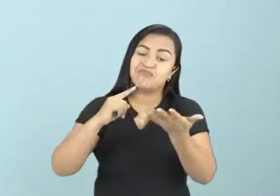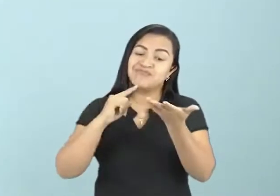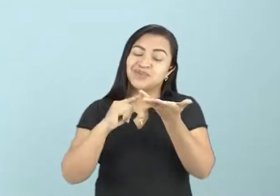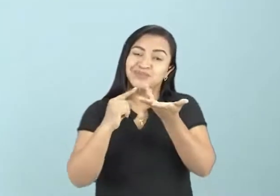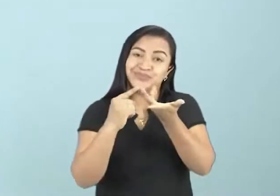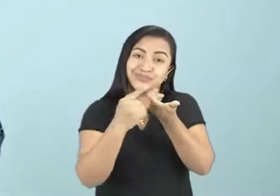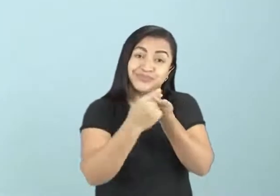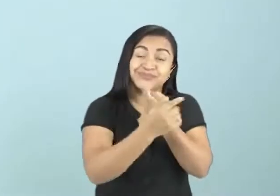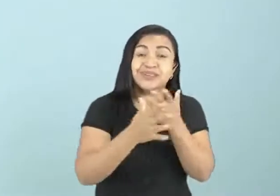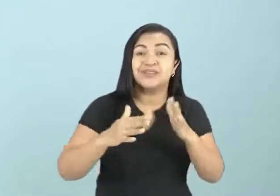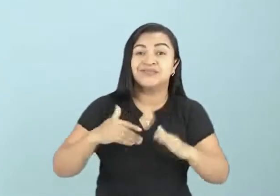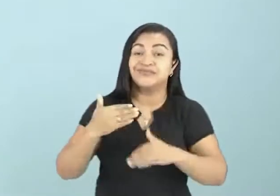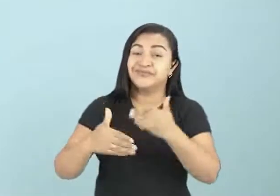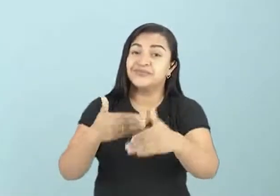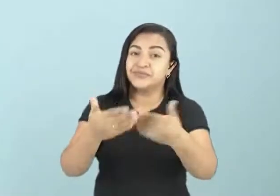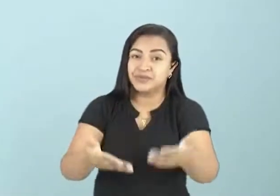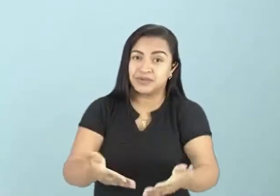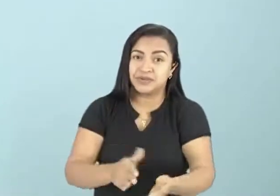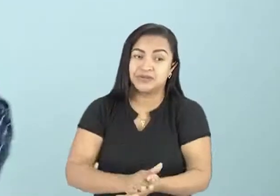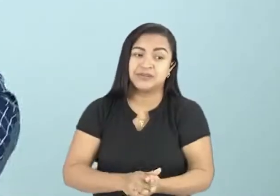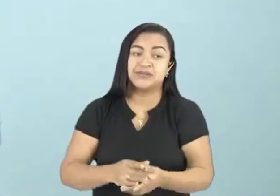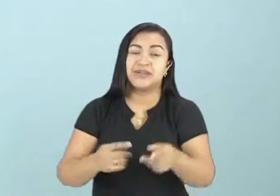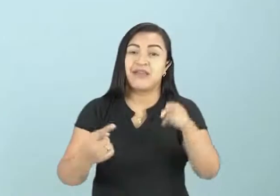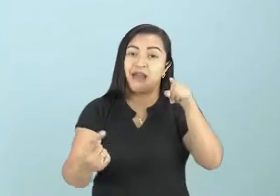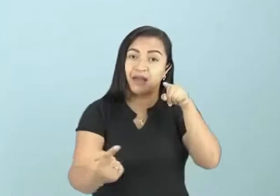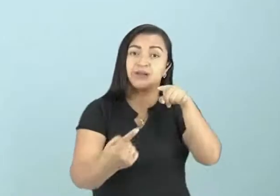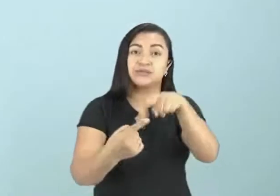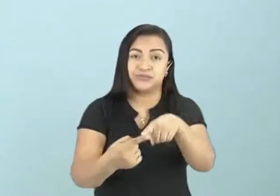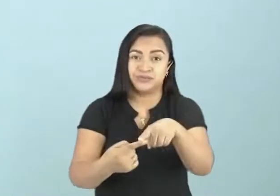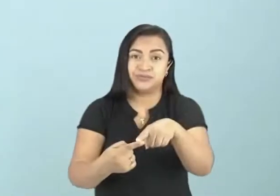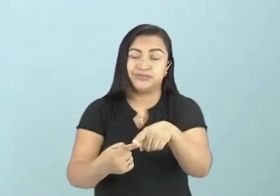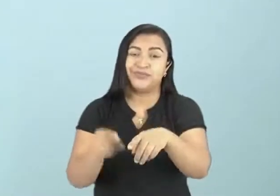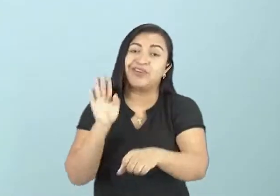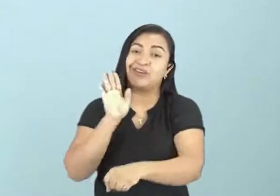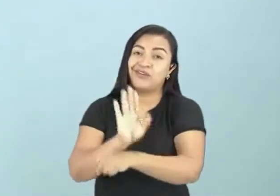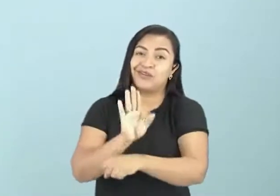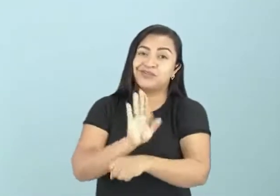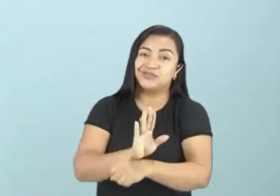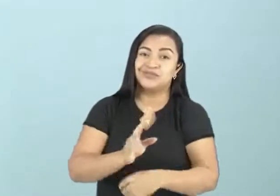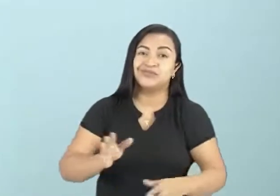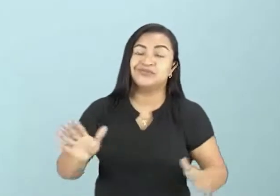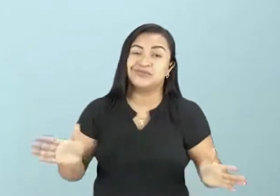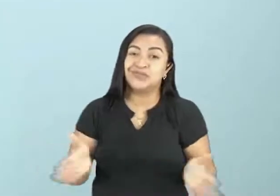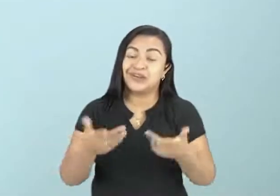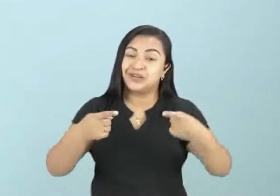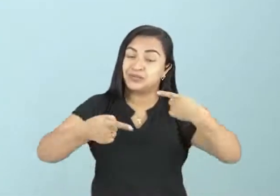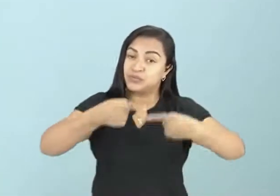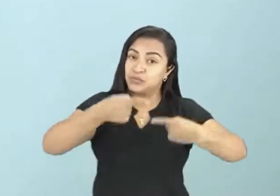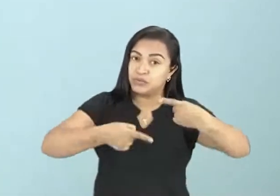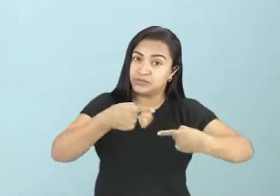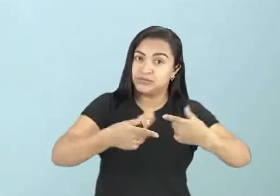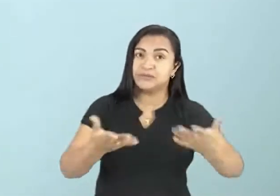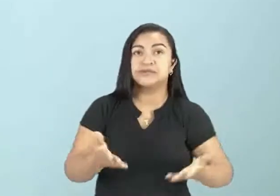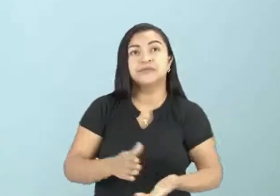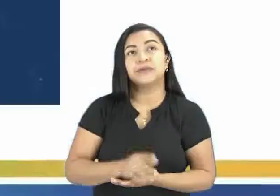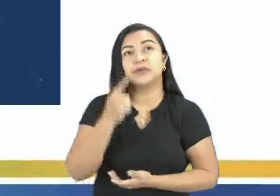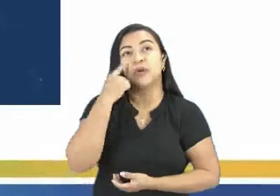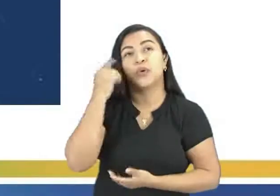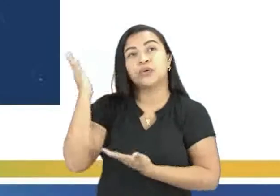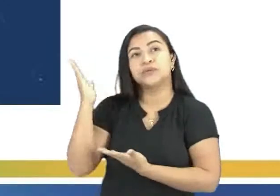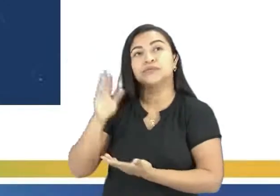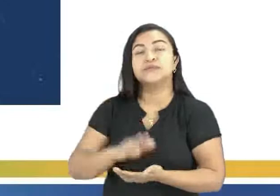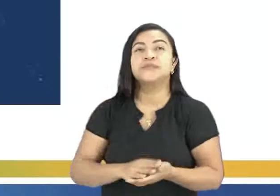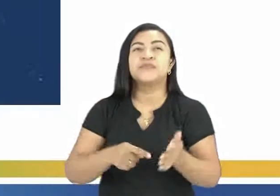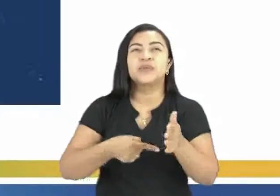pouco relacionado a estes fatores que contribuíram com esse conflito. Dá uma olhadinha aí no nosso material. Nosso